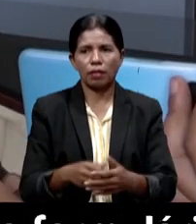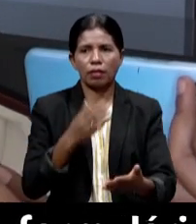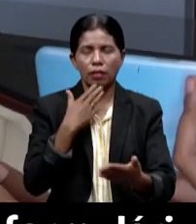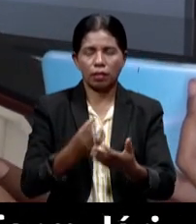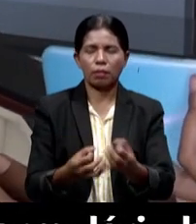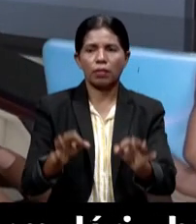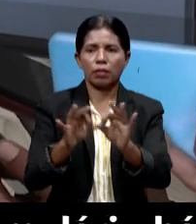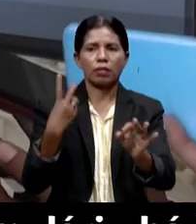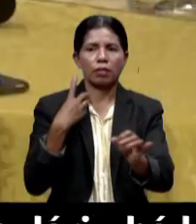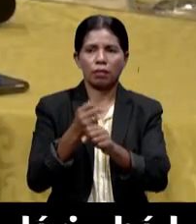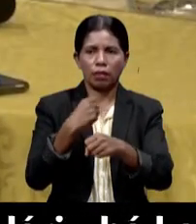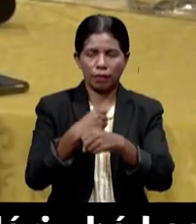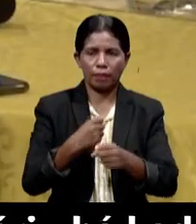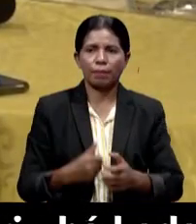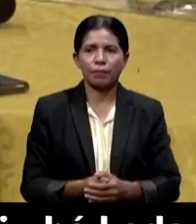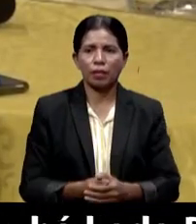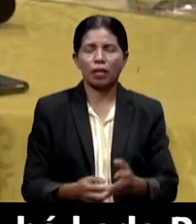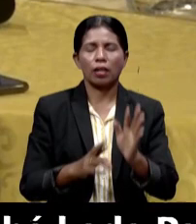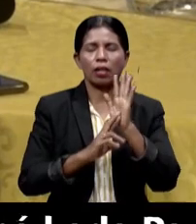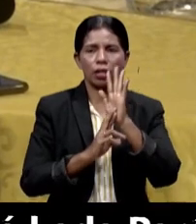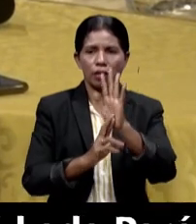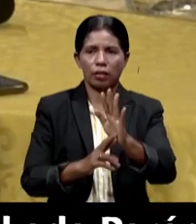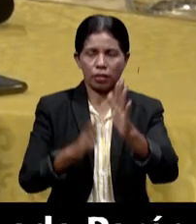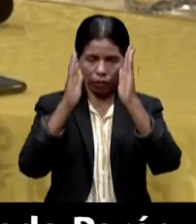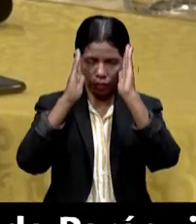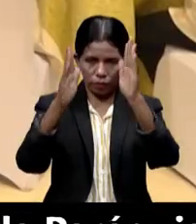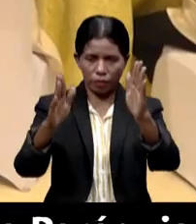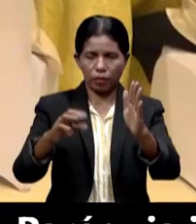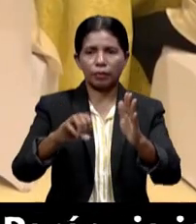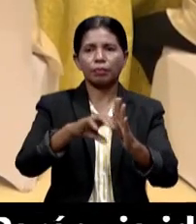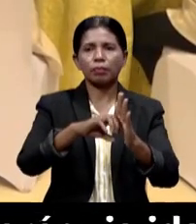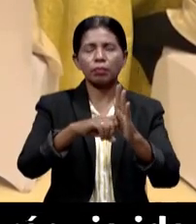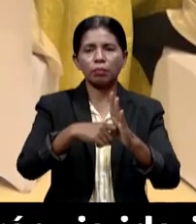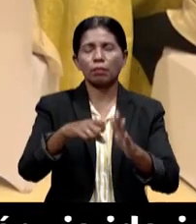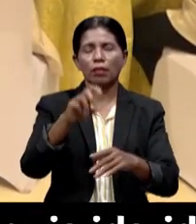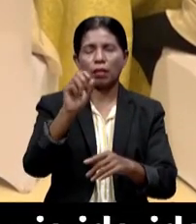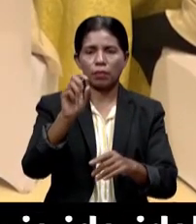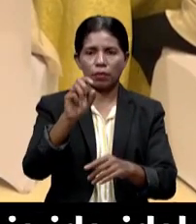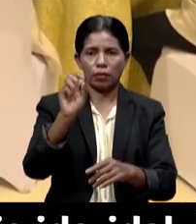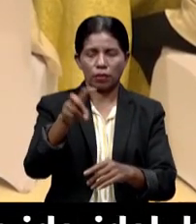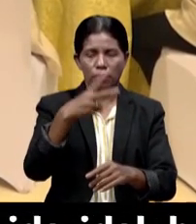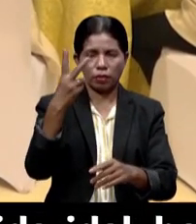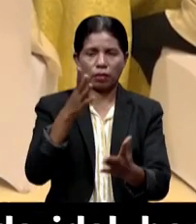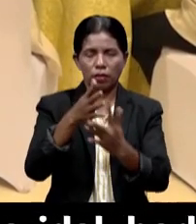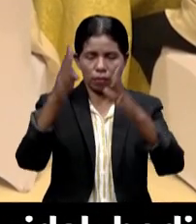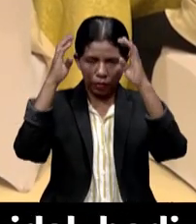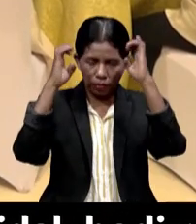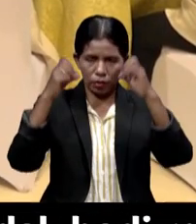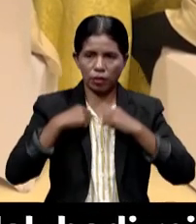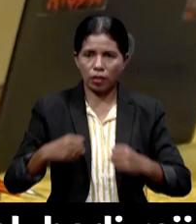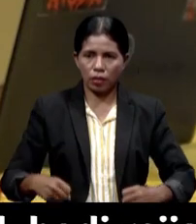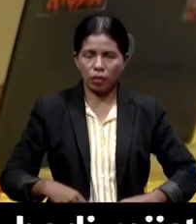perlu dari para tabela. Ya. Relatori sensus suku refer se fokus ba indikador sanulu resin rua, hanesan asesu ba edukasam